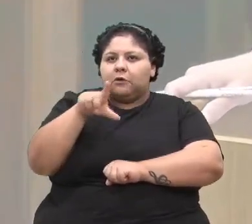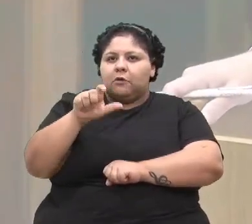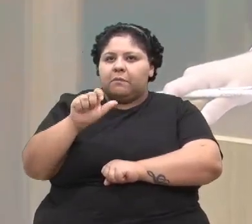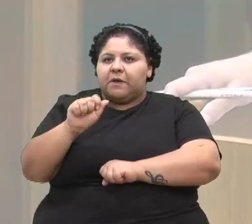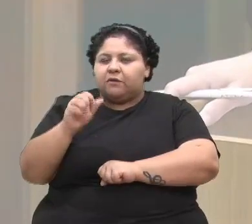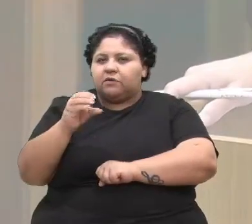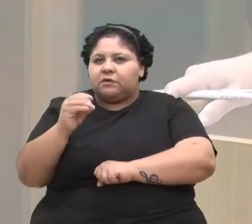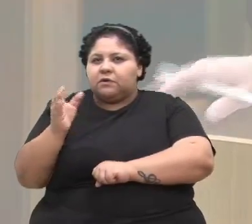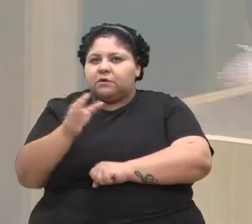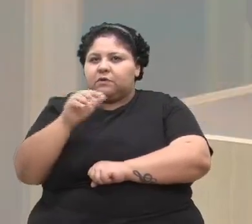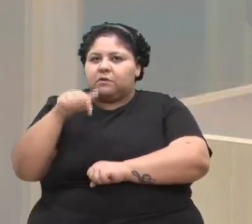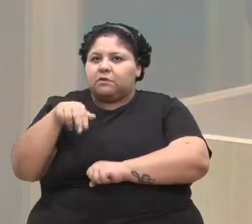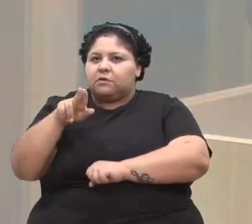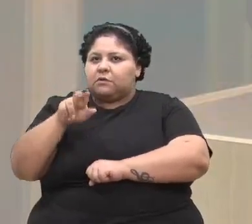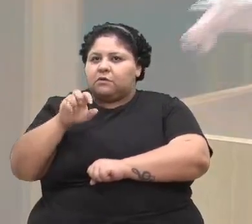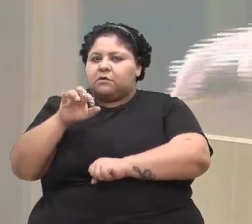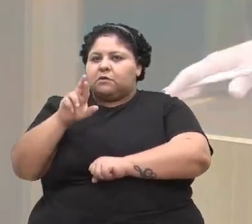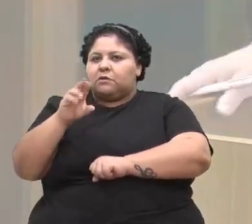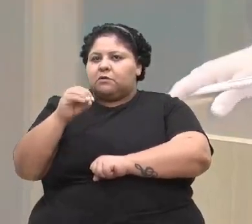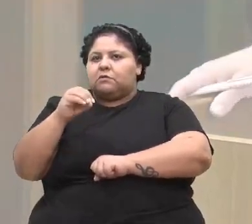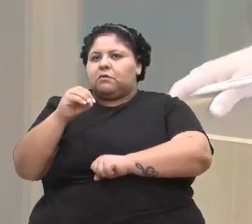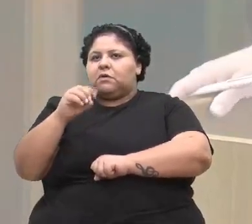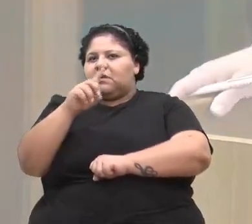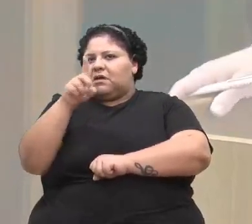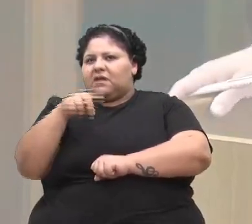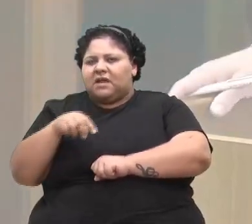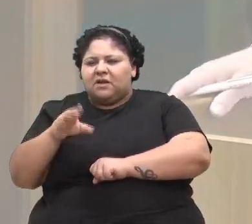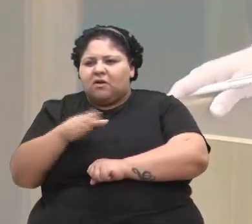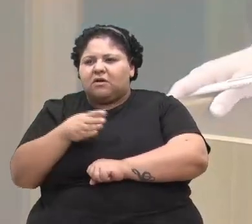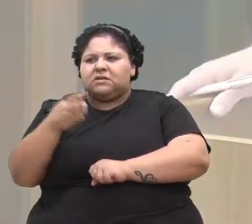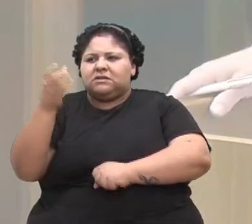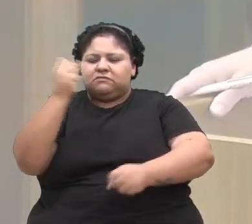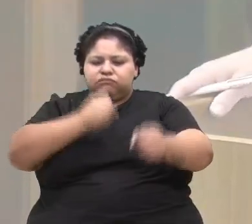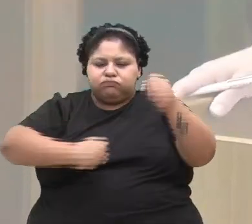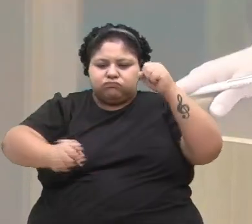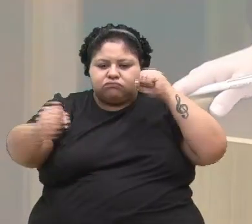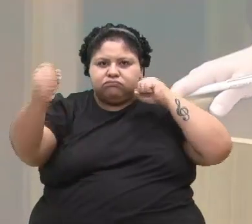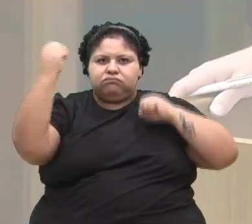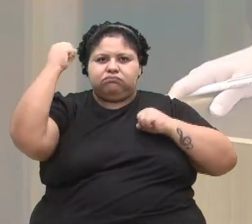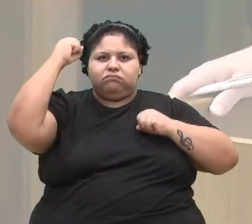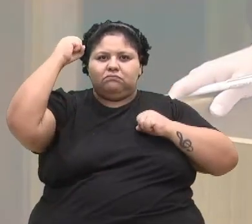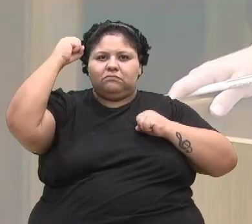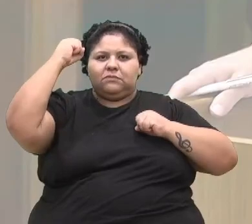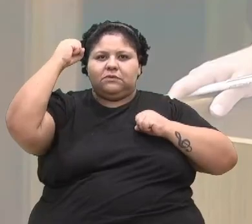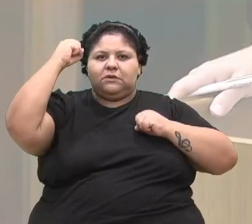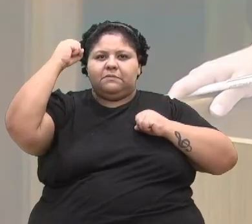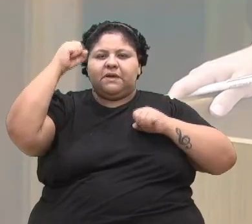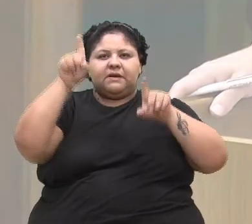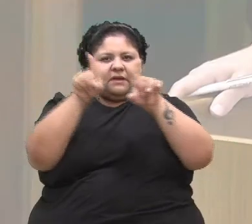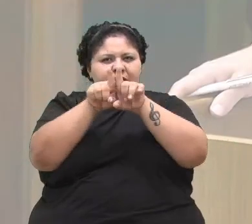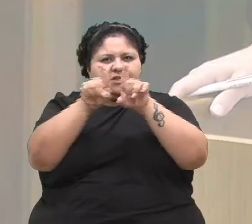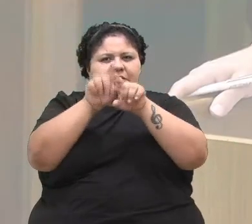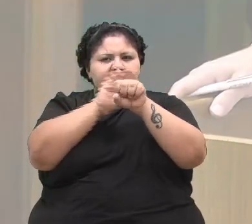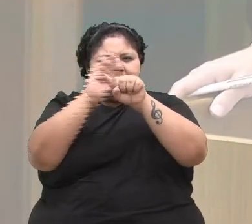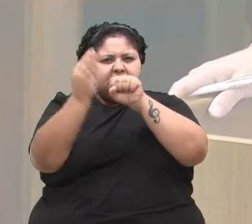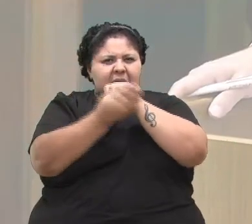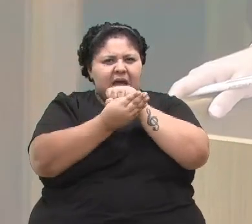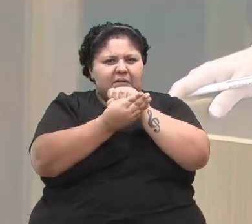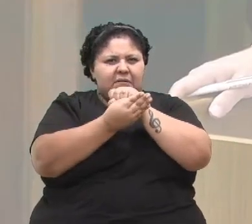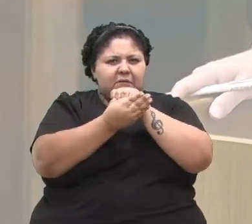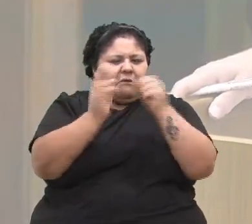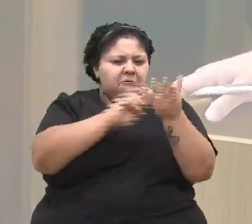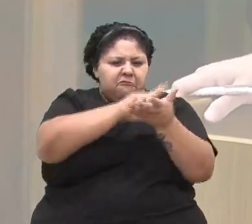no Serrano, Jardim Eldorado e vários outros bairros, nós temos aí aproximadamente nesse mês de fevereiro aí,